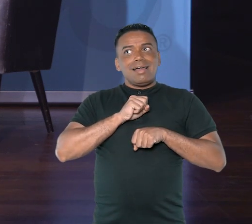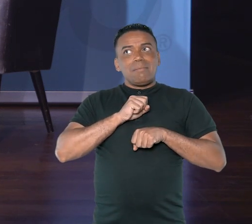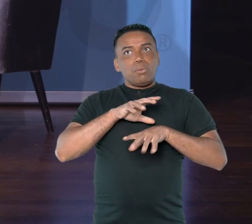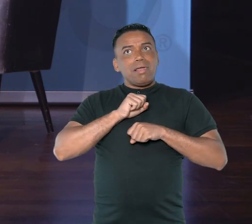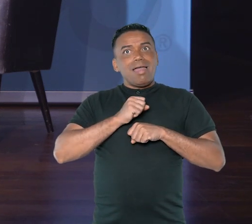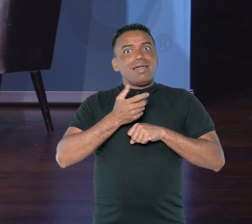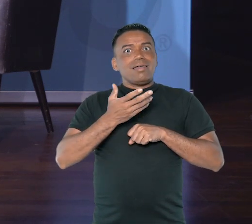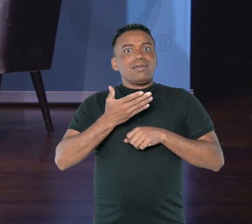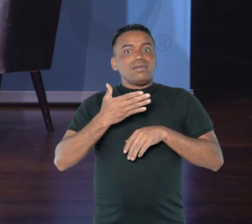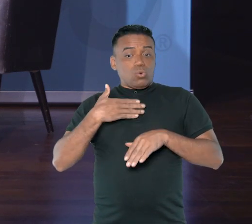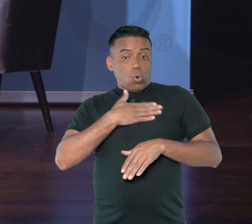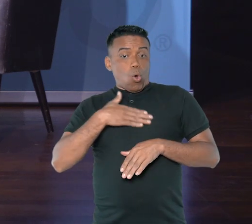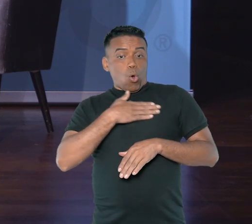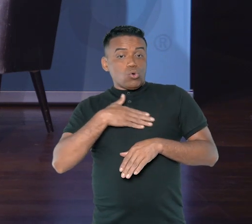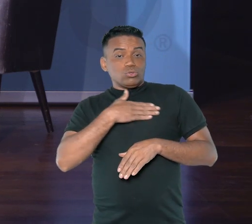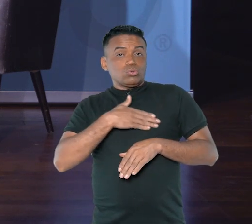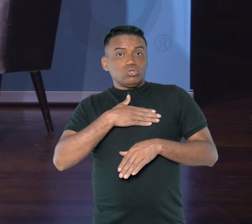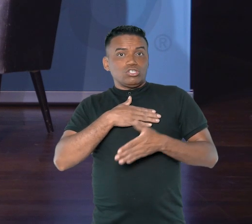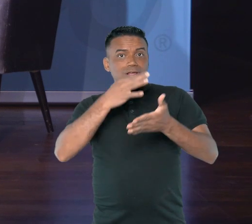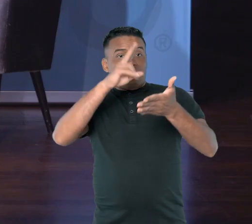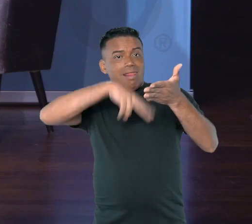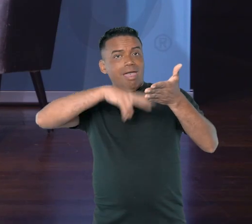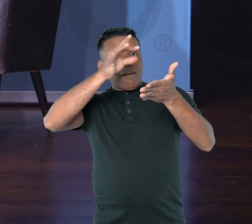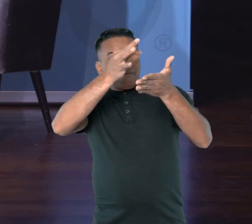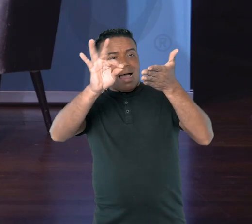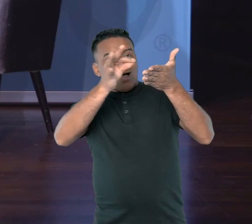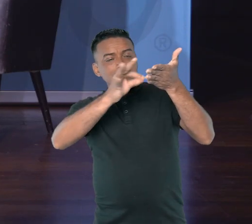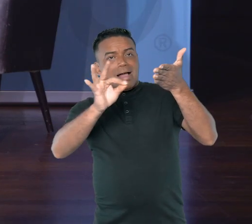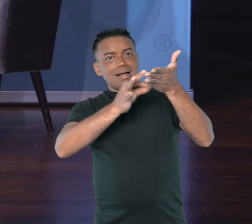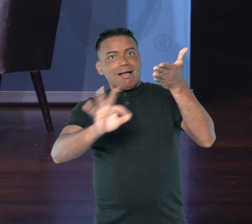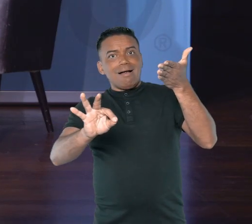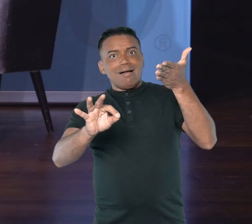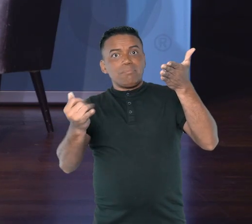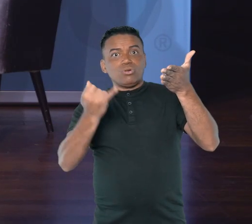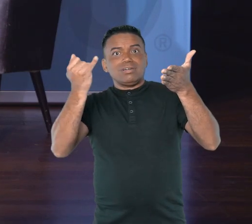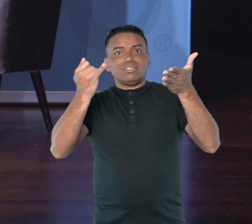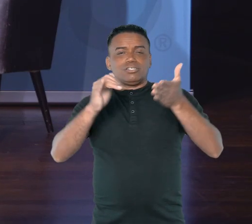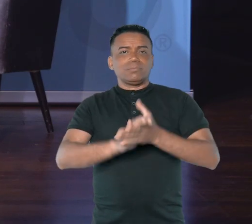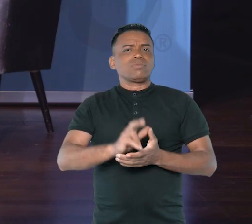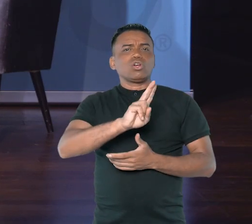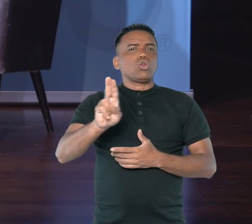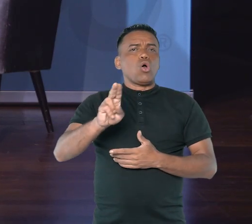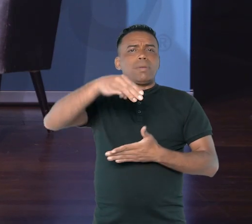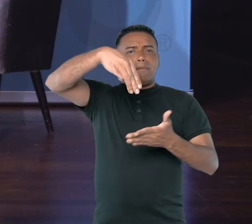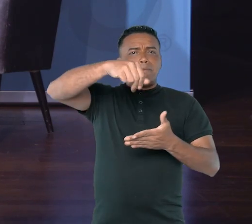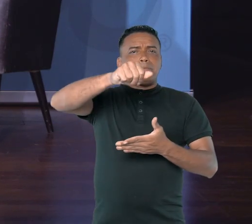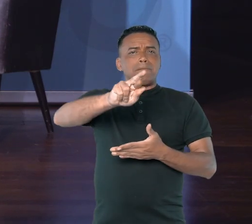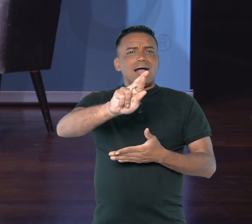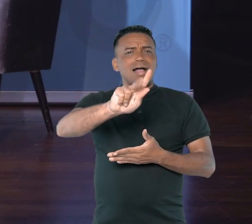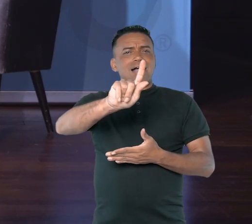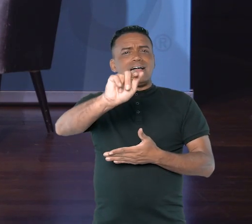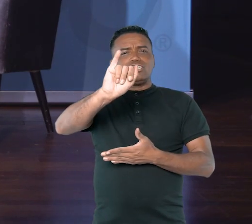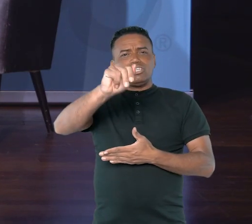por marcar, ler marcando muitos livros, né? Eu descobri que tem até um nome para isso, é marginalia, né? Quem marca